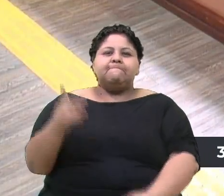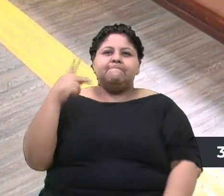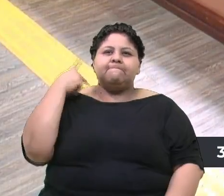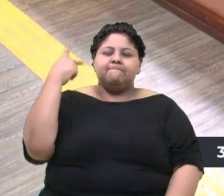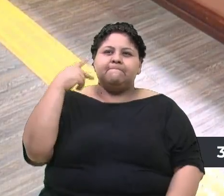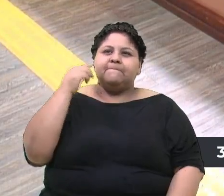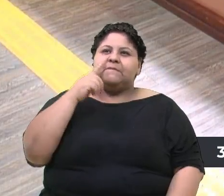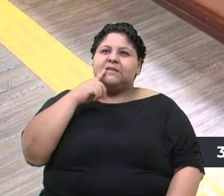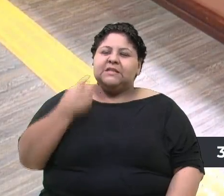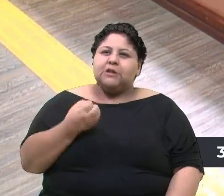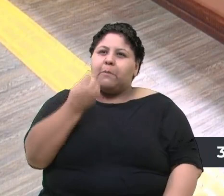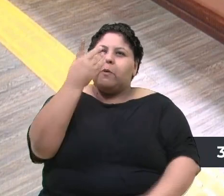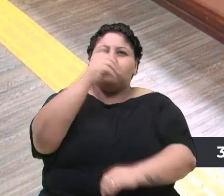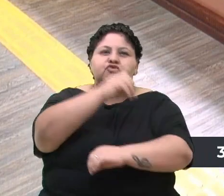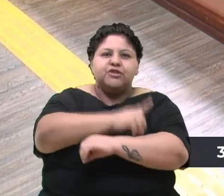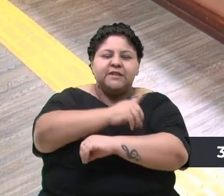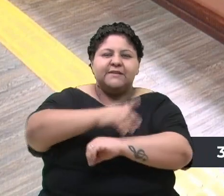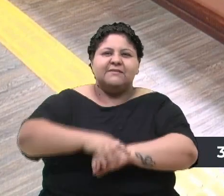Gladys, bom dia.